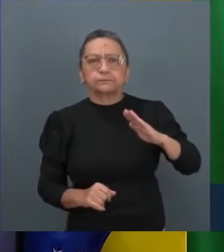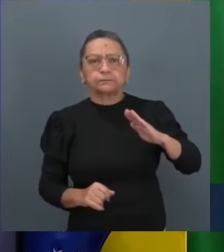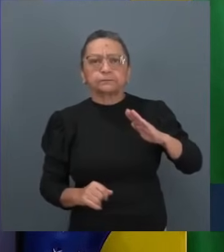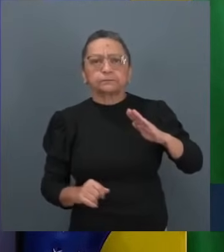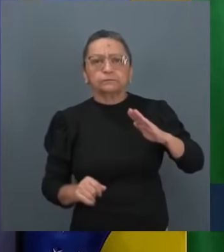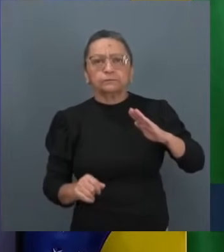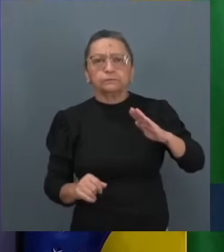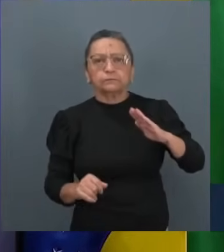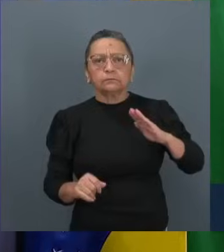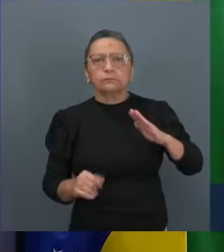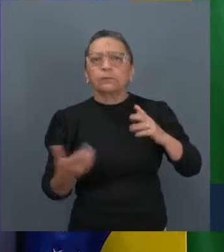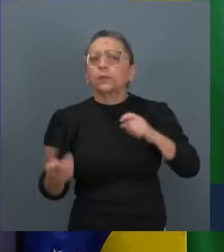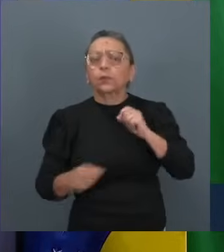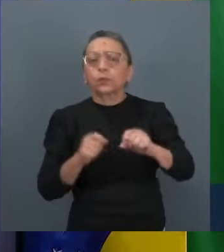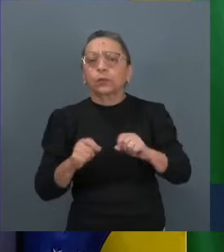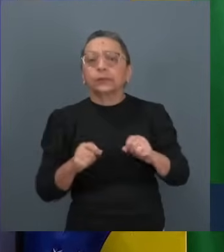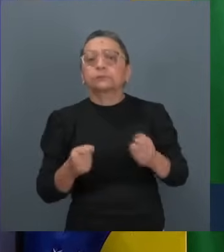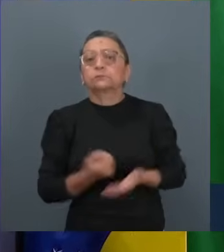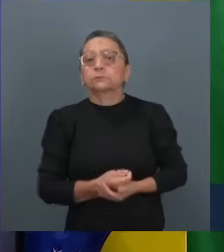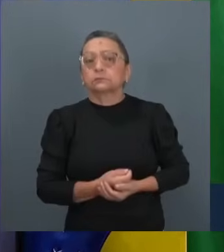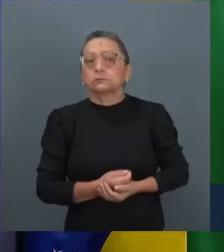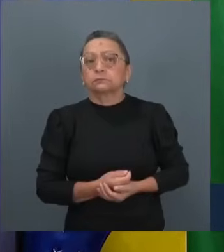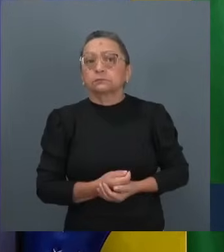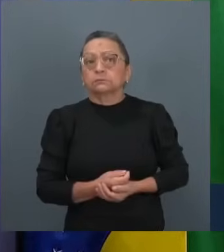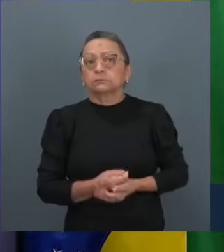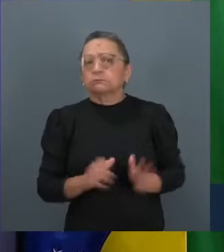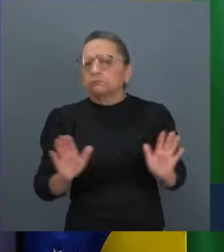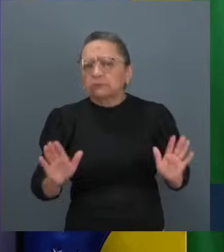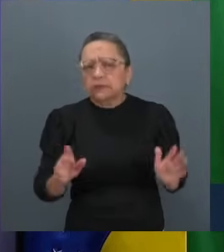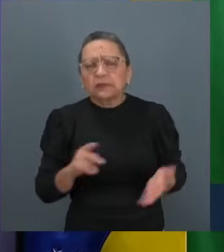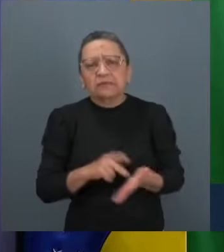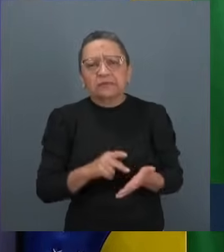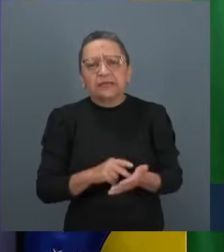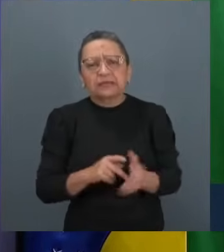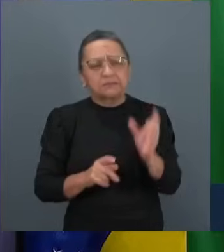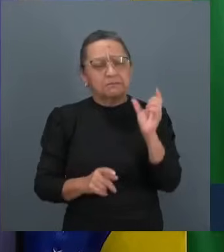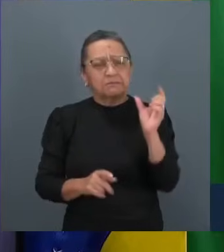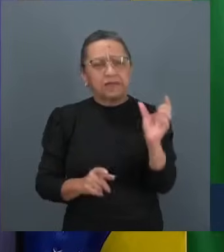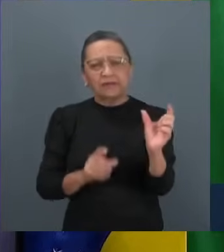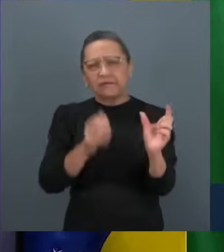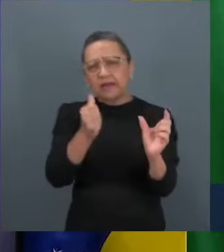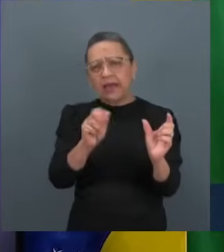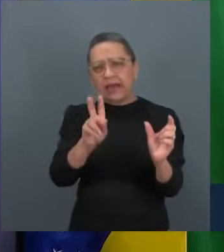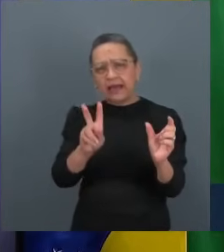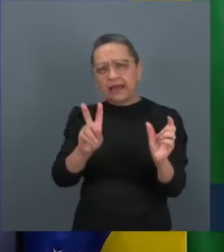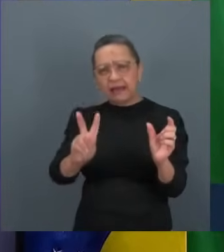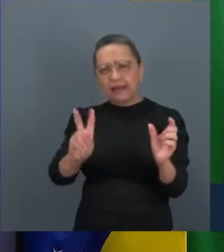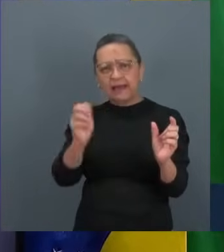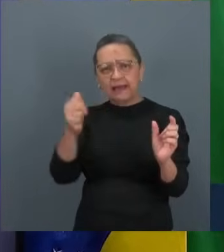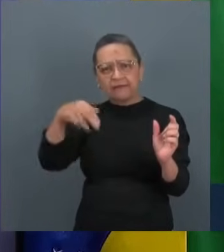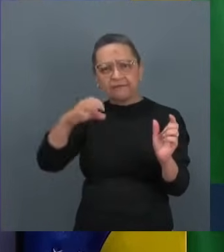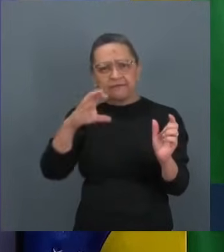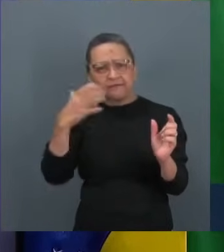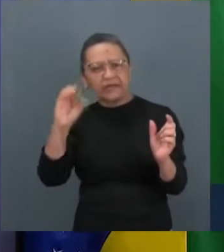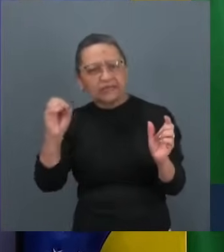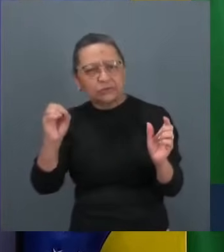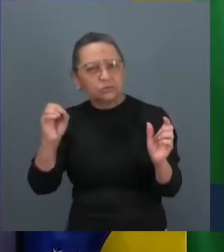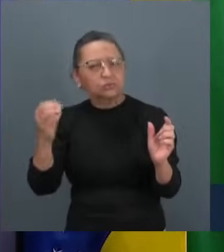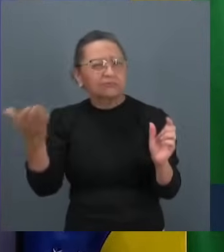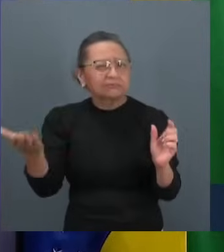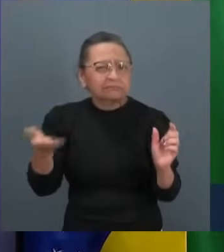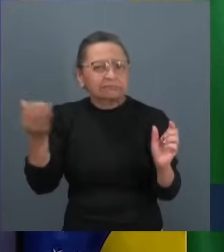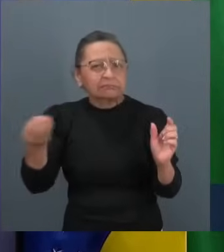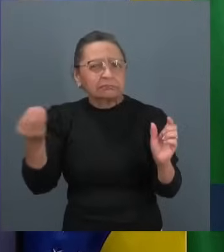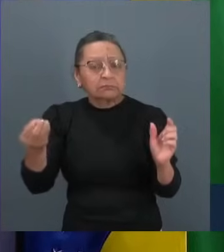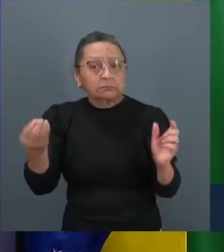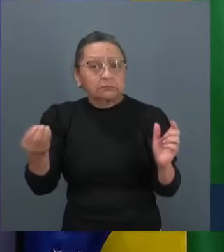onde avançou a censura. Aliás, nem com essa palavra avanço ou censura, avanço é